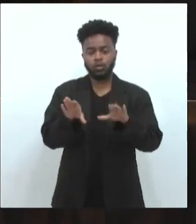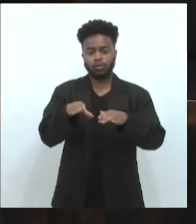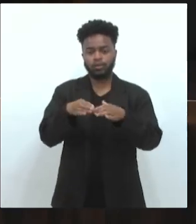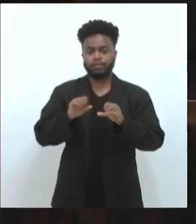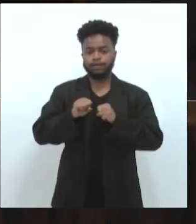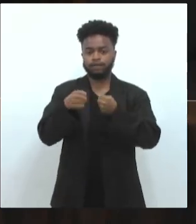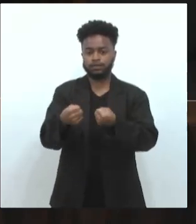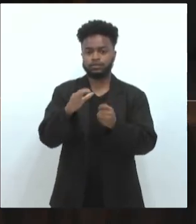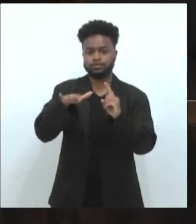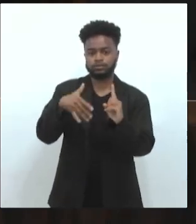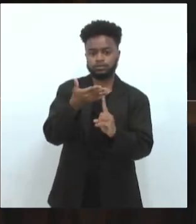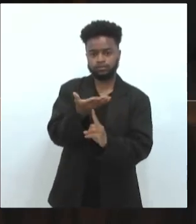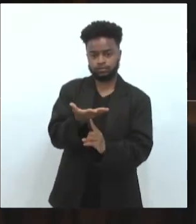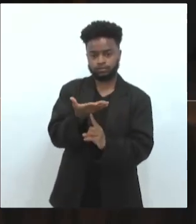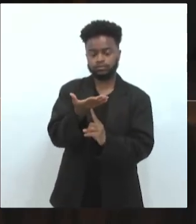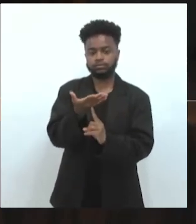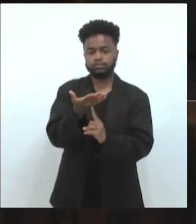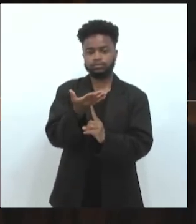Meio Ambiente,